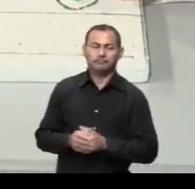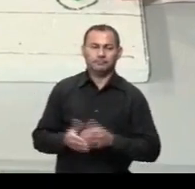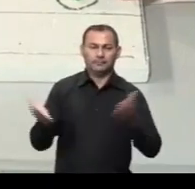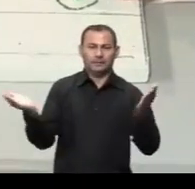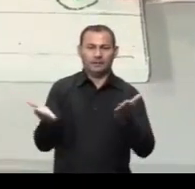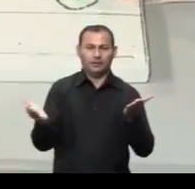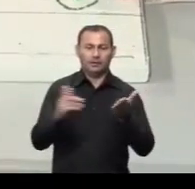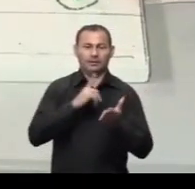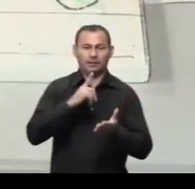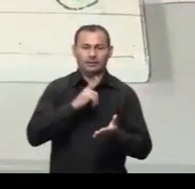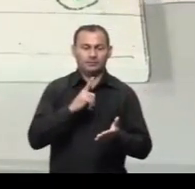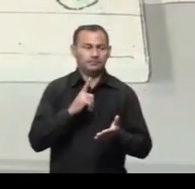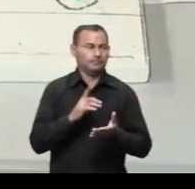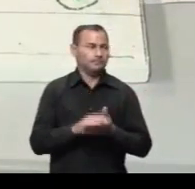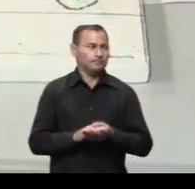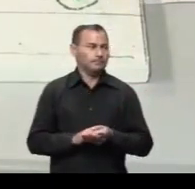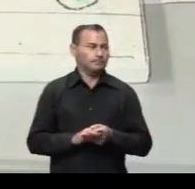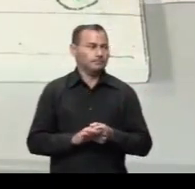Agora a gente tem